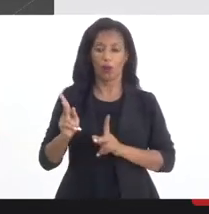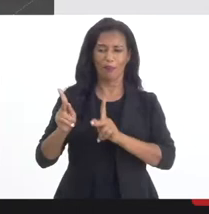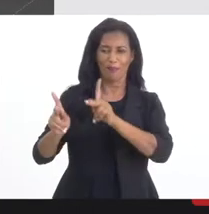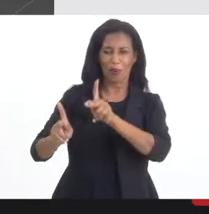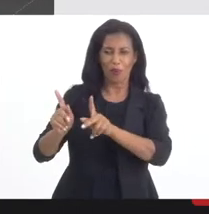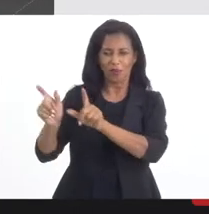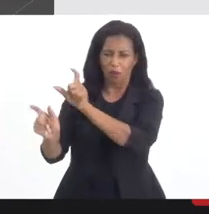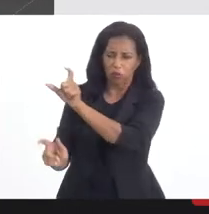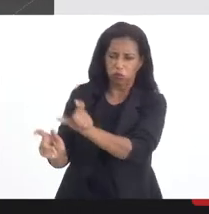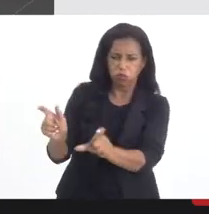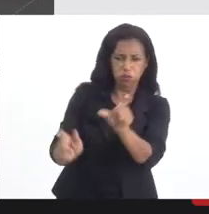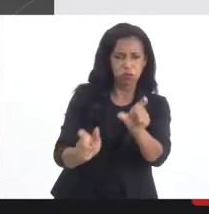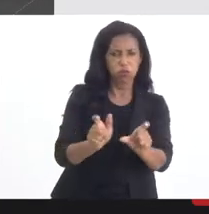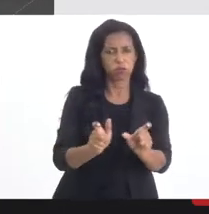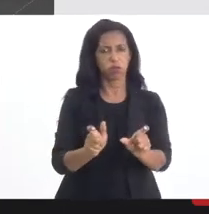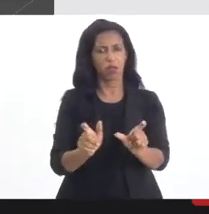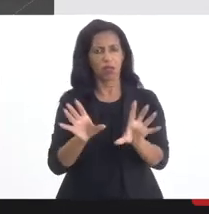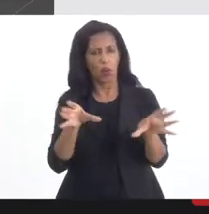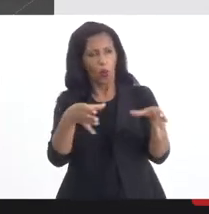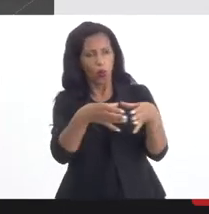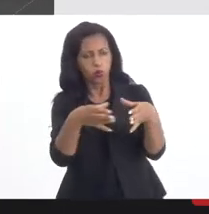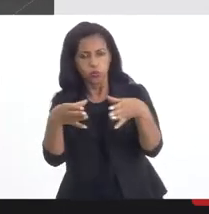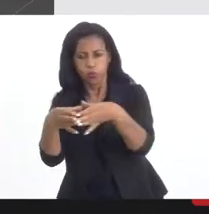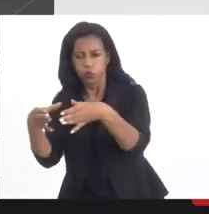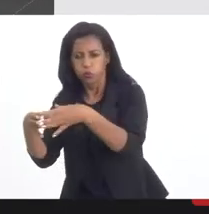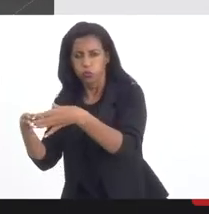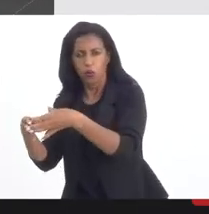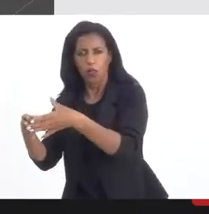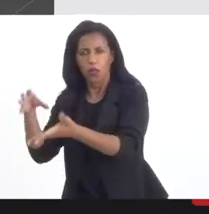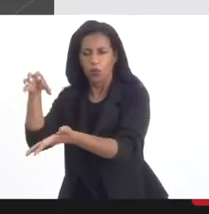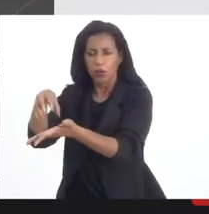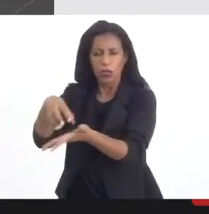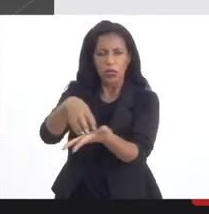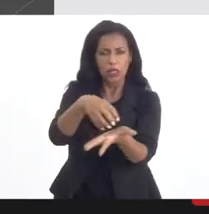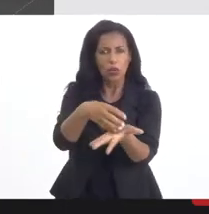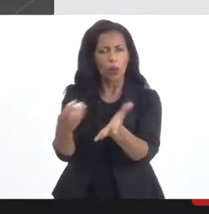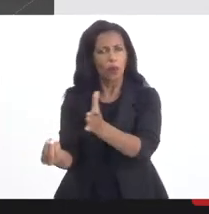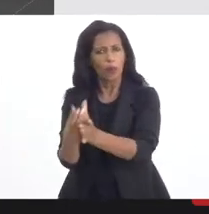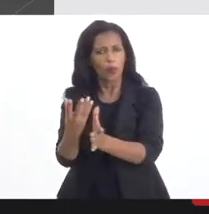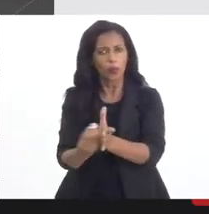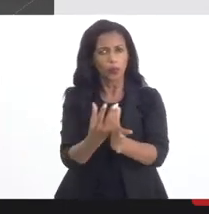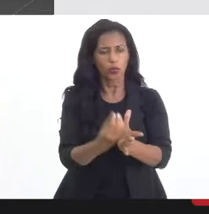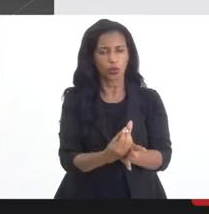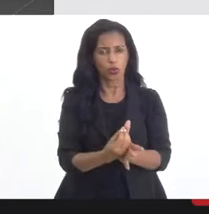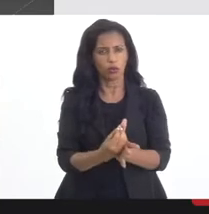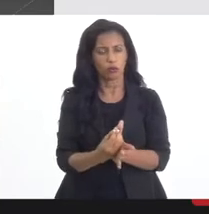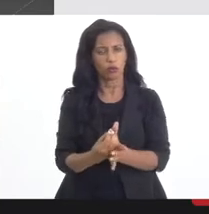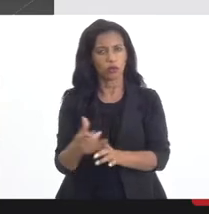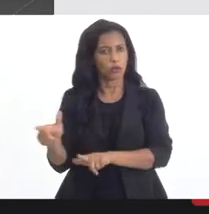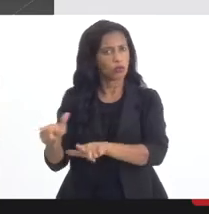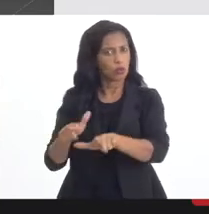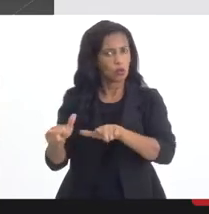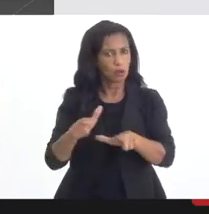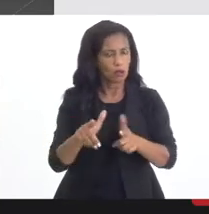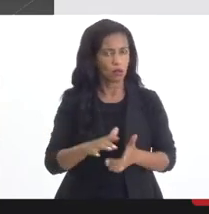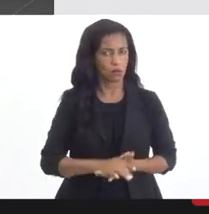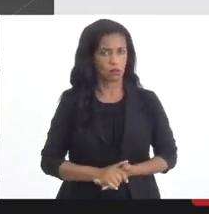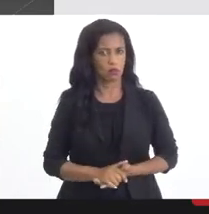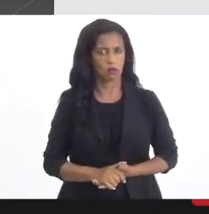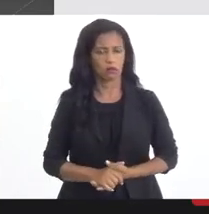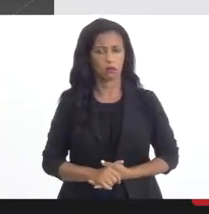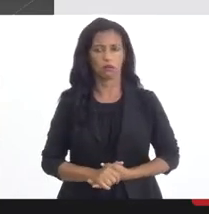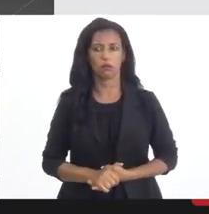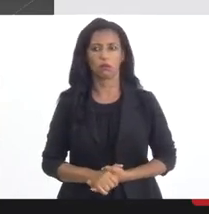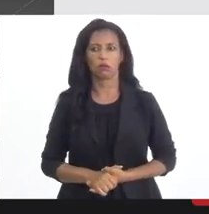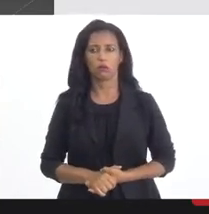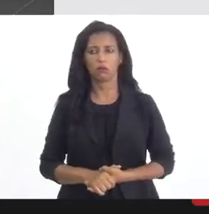população, seus conjuntos de serviços, seu setor produtivo, seu setor de serviços. Próximo, por